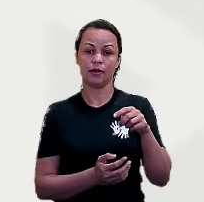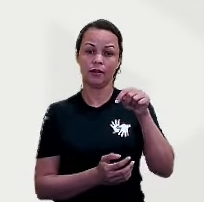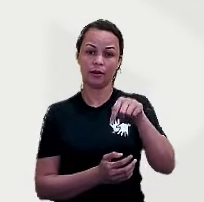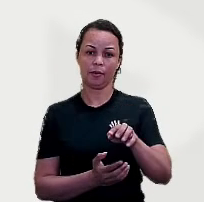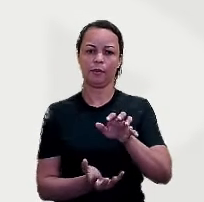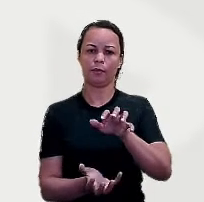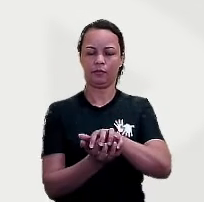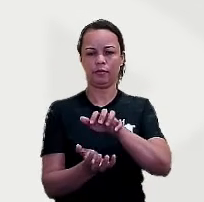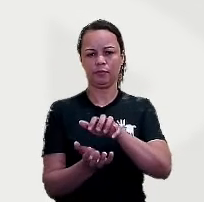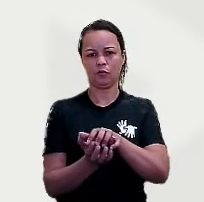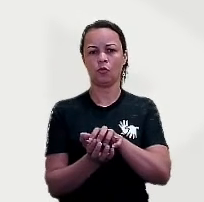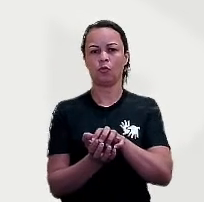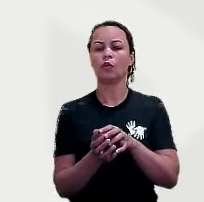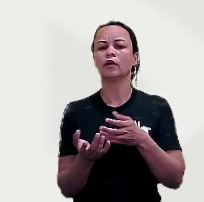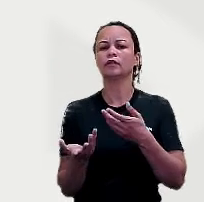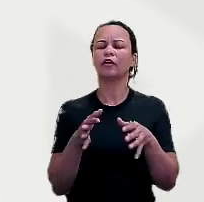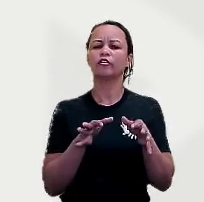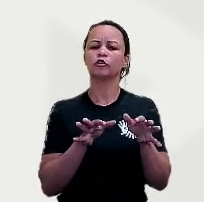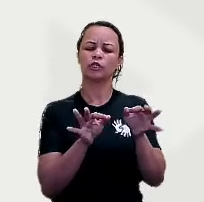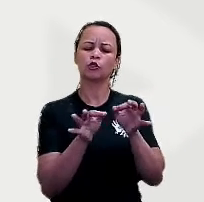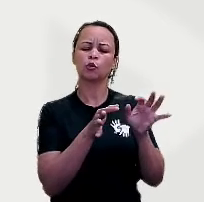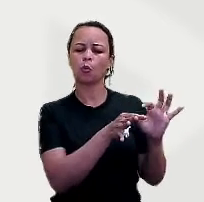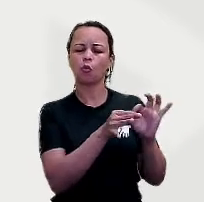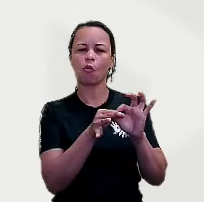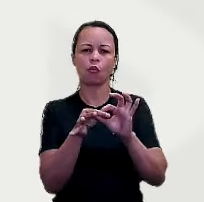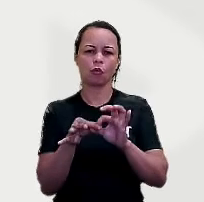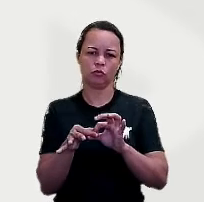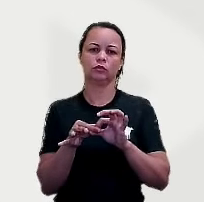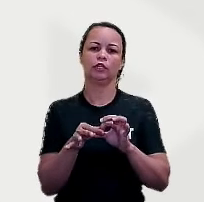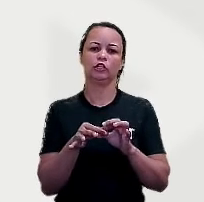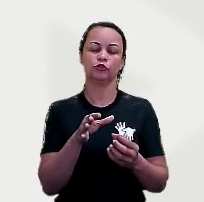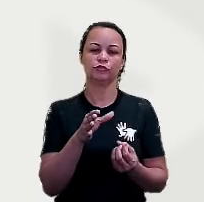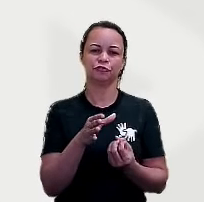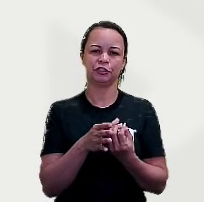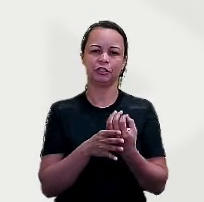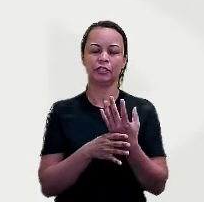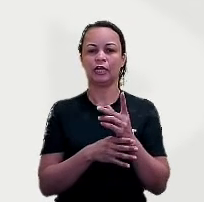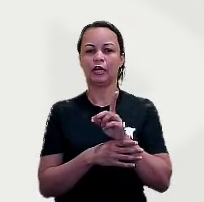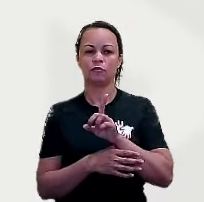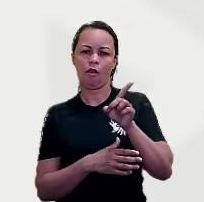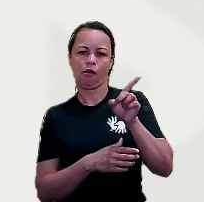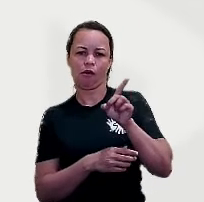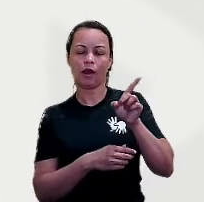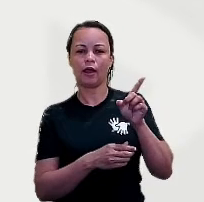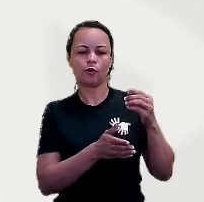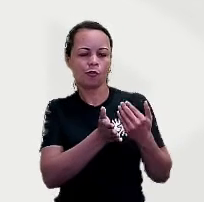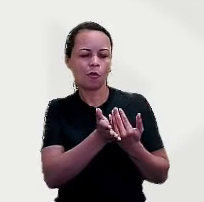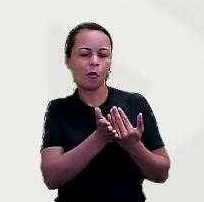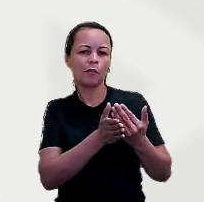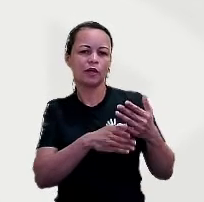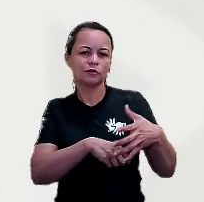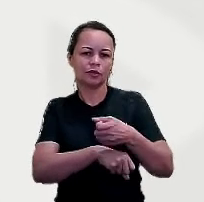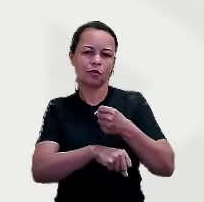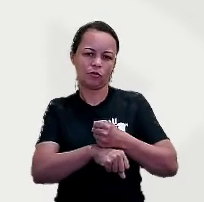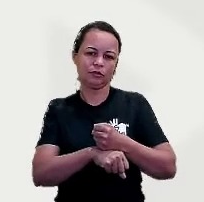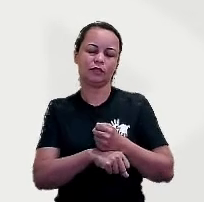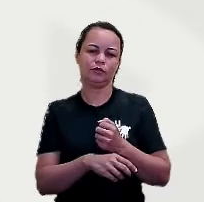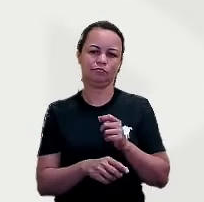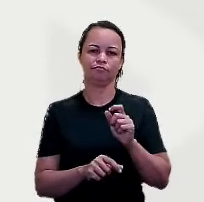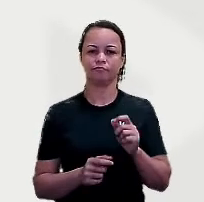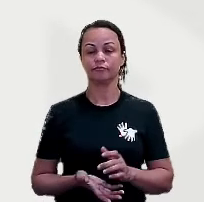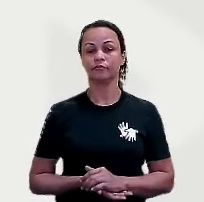Pernambuco, ele estava tudo dentro desse contexto que se origina lá com o início da nossa colonização, que